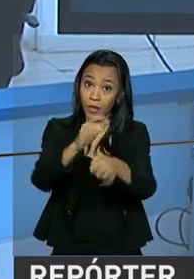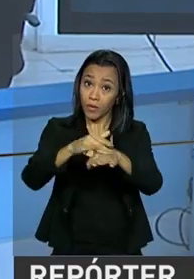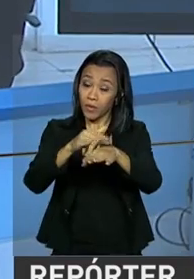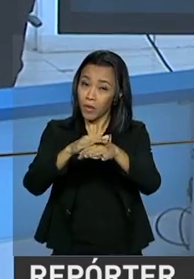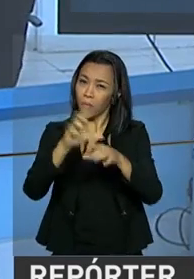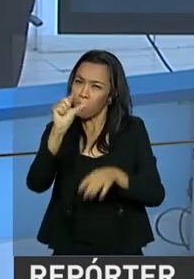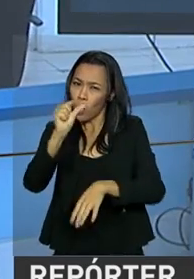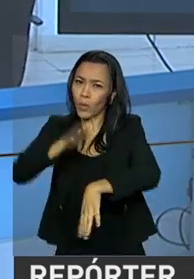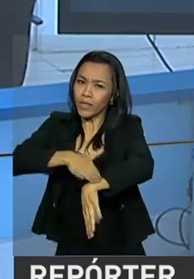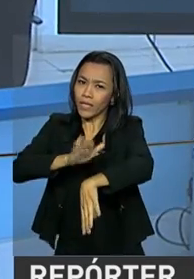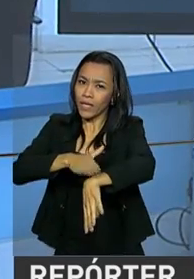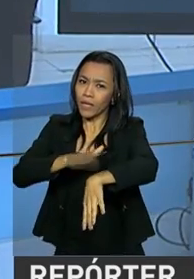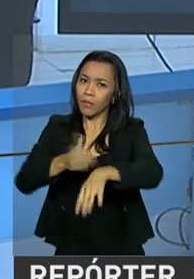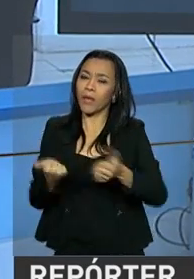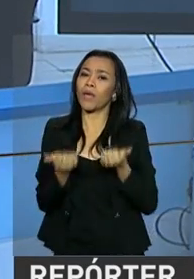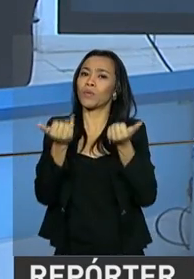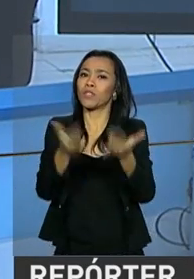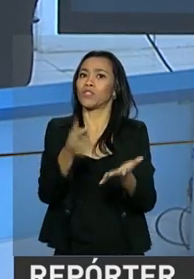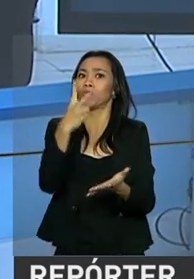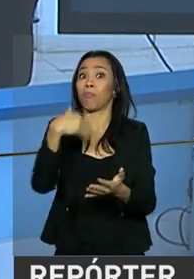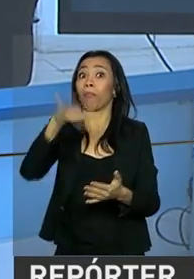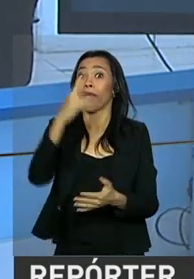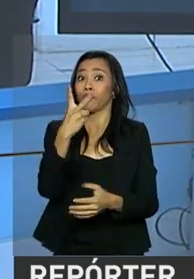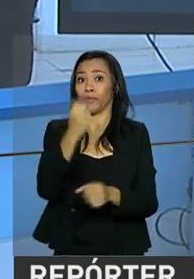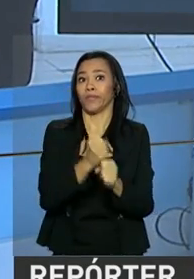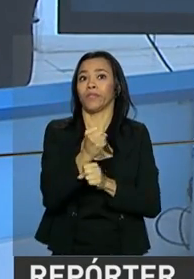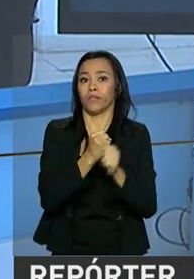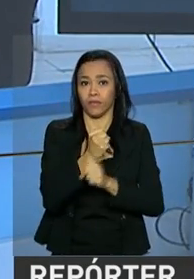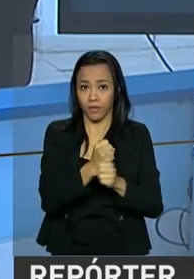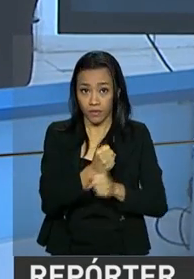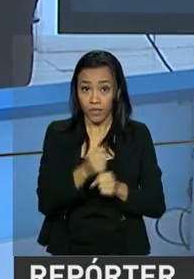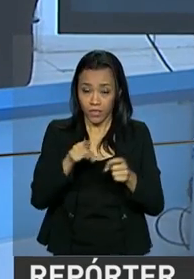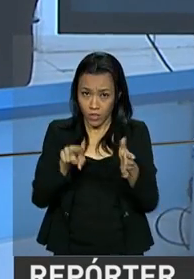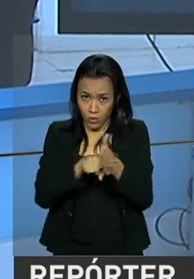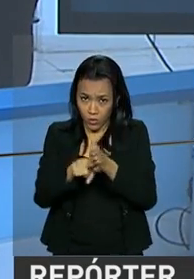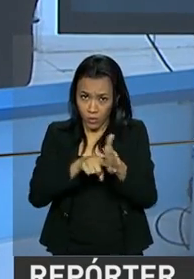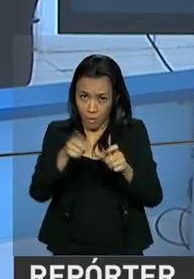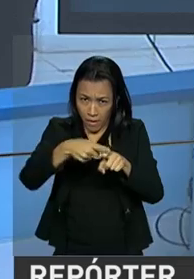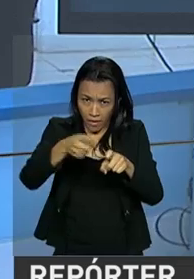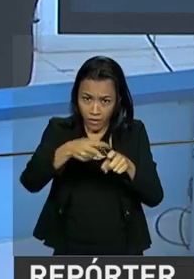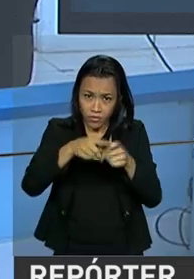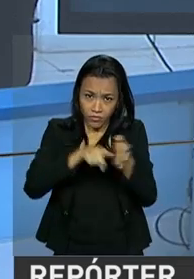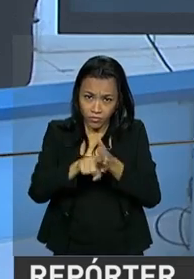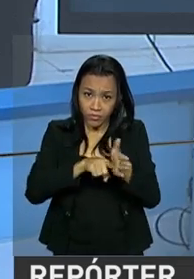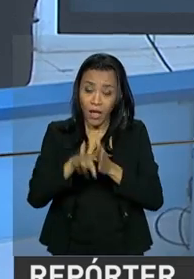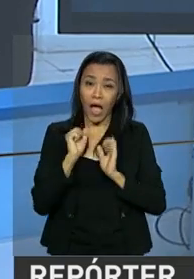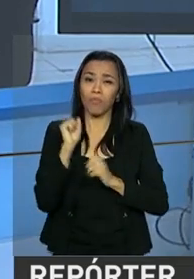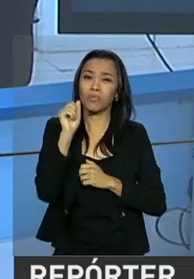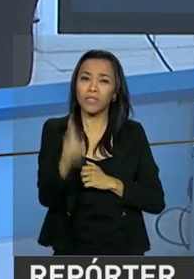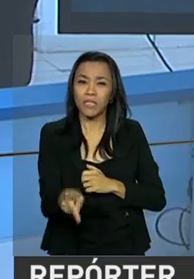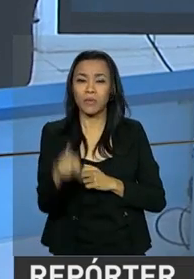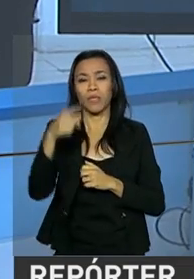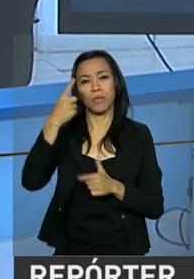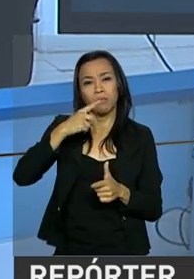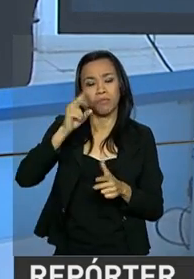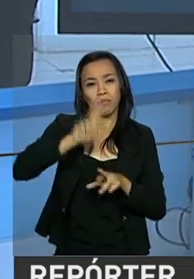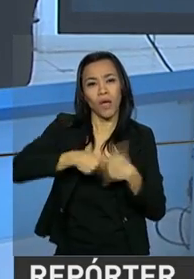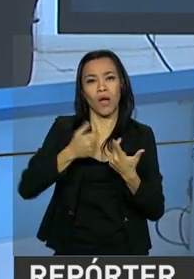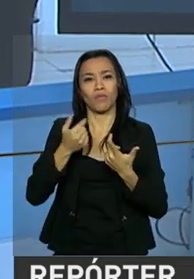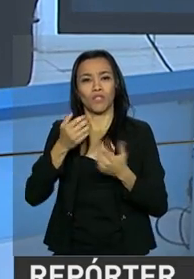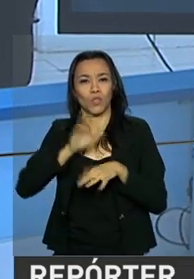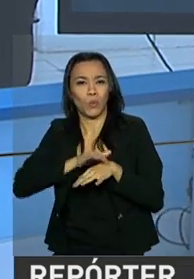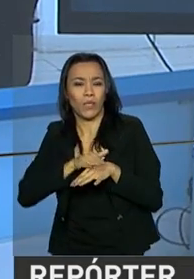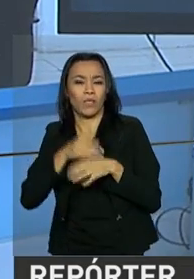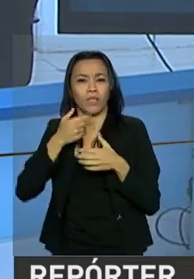temporário concedidos há mais de 2 anos e as perícias relativas à aposentadoria por invalidez que deveriam ser feitas a cada